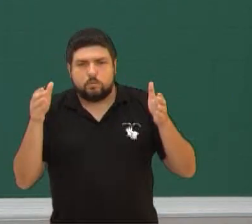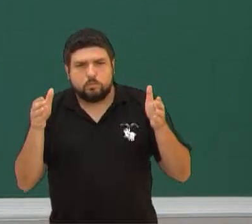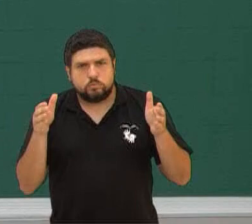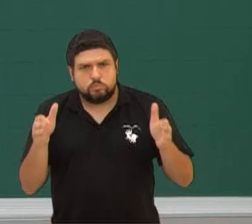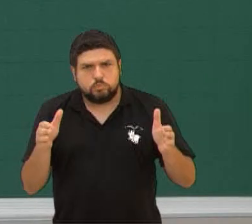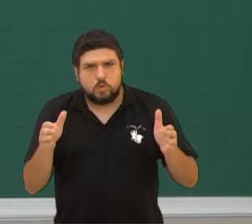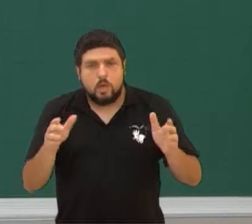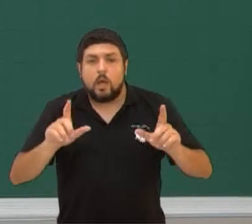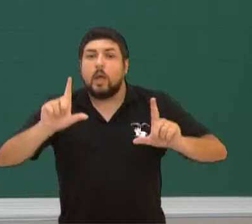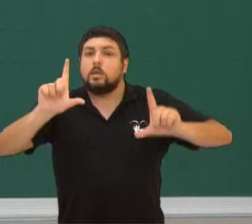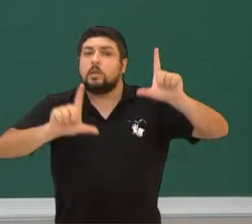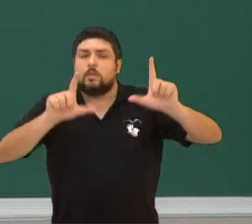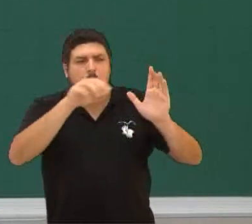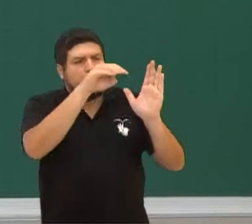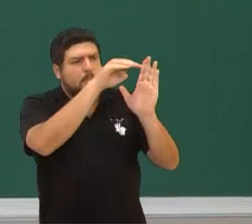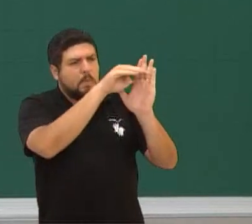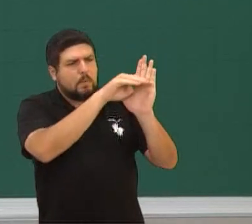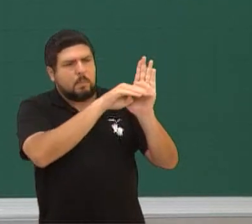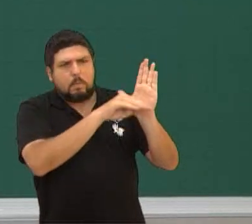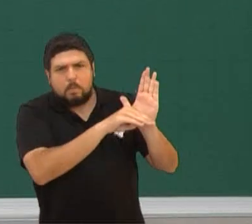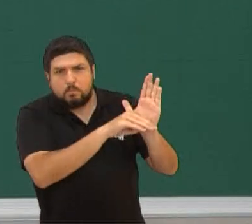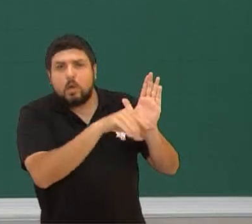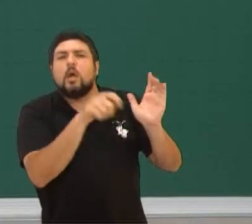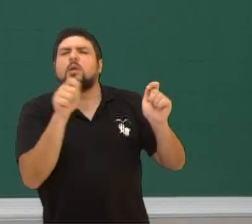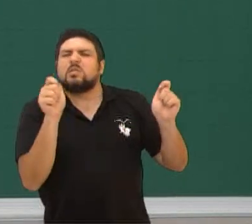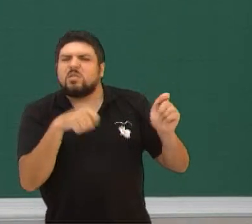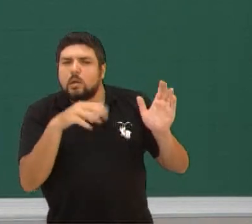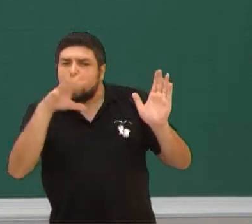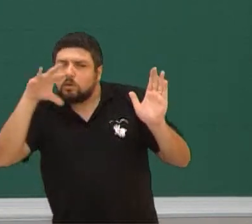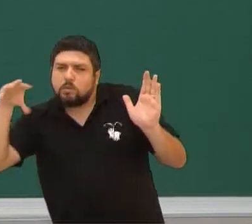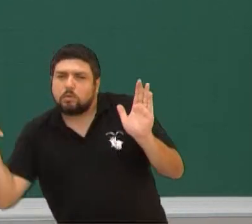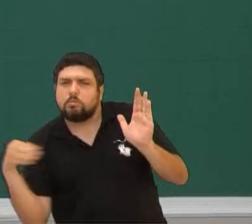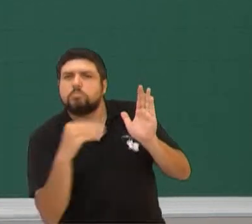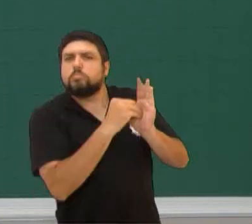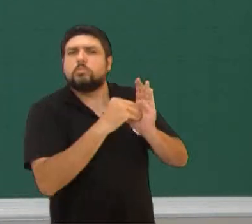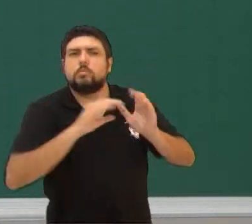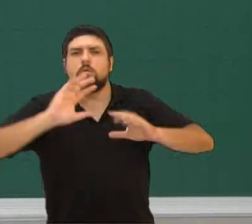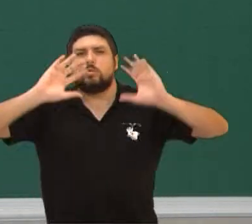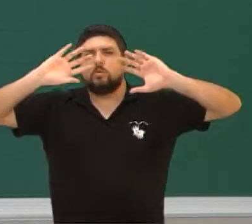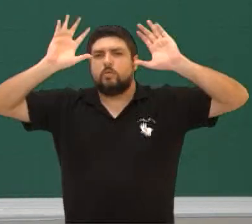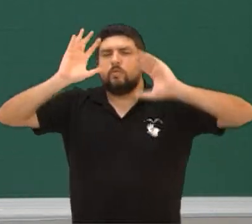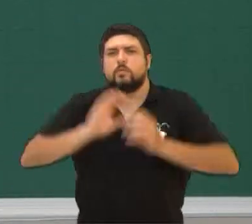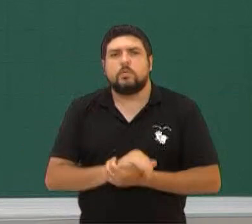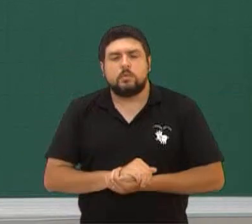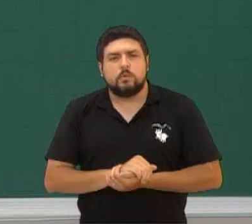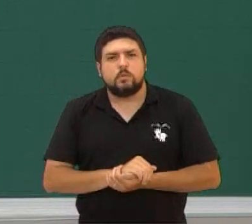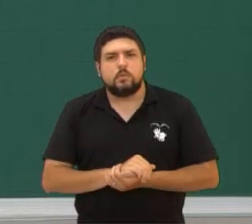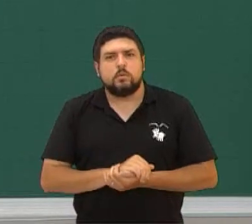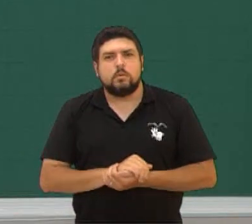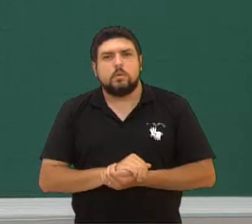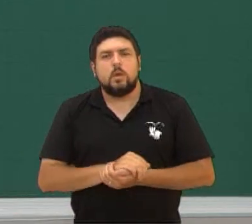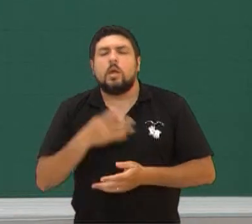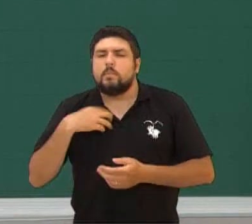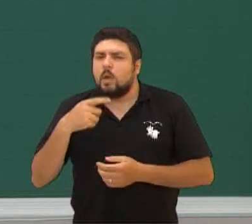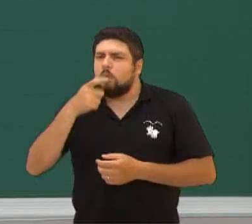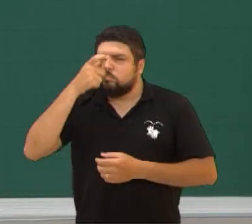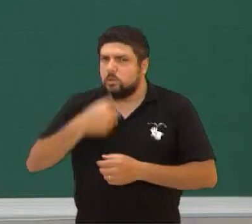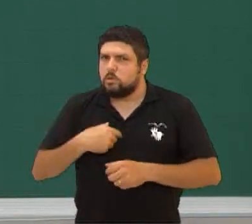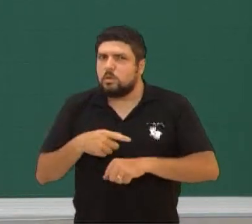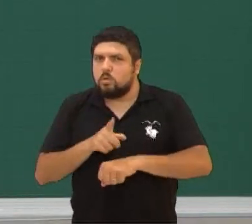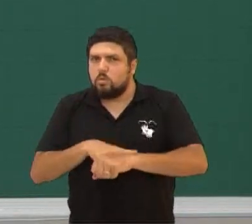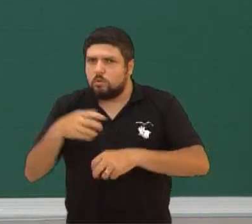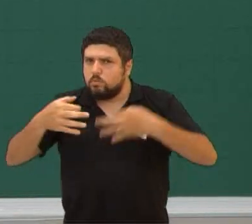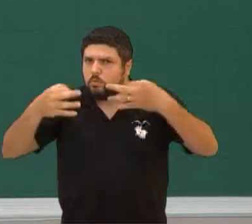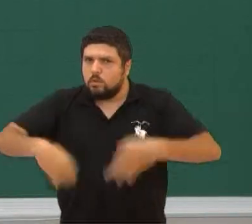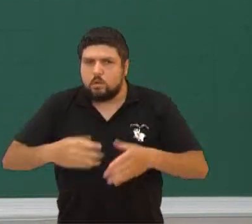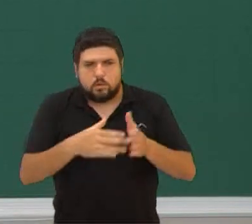encaixar certinho para depois ter a programação ali sem perder nenhum programa. É interessante que tenha o horário certo para